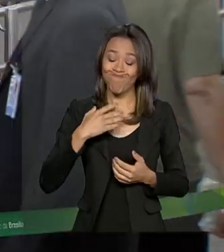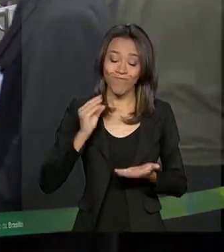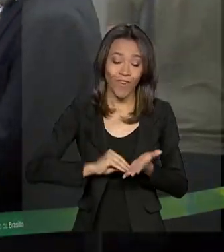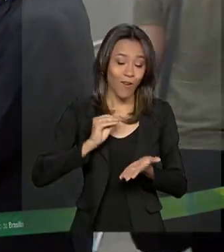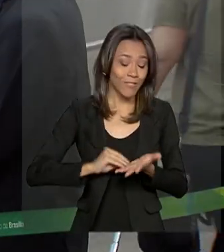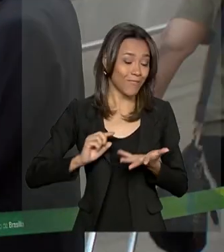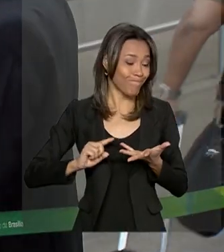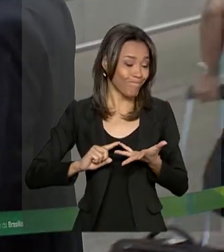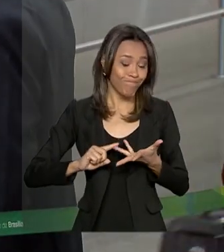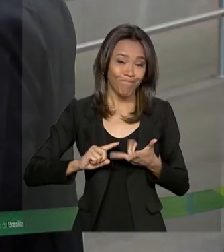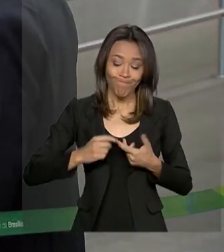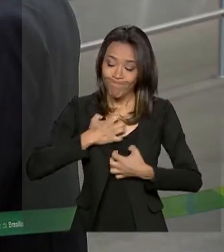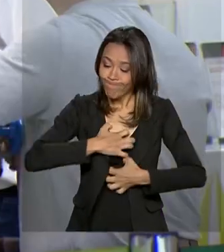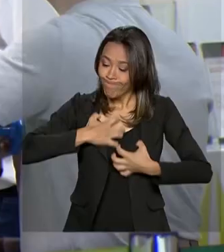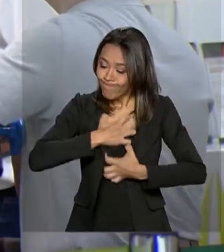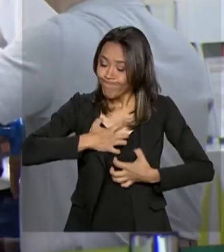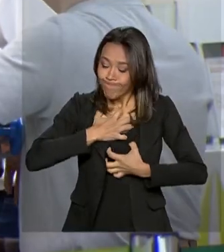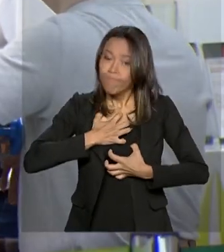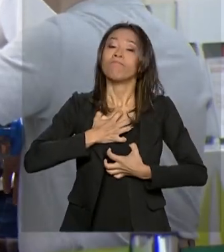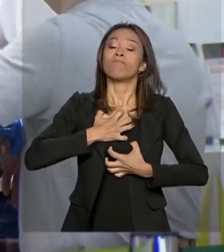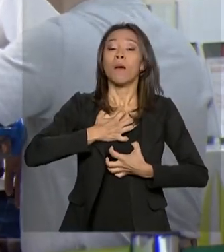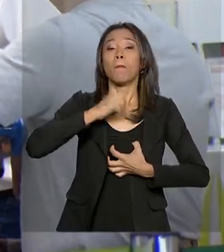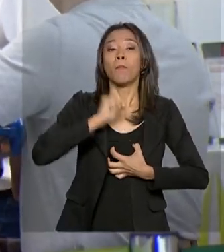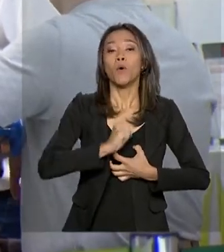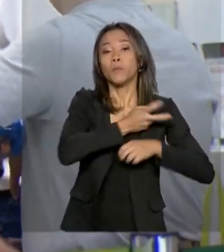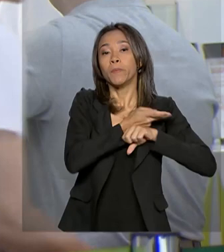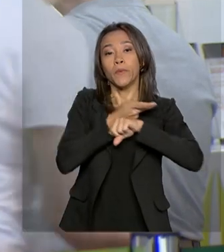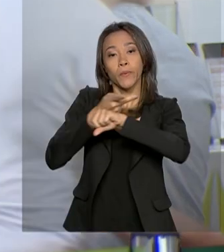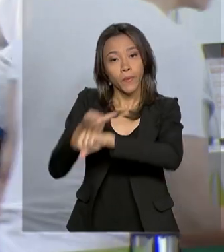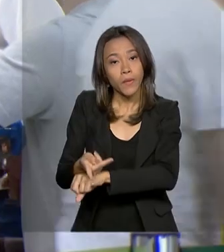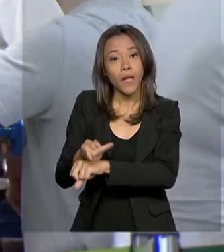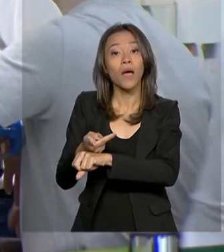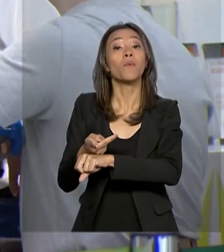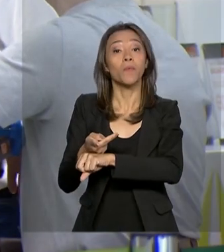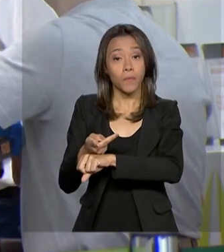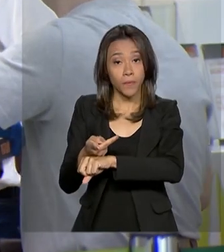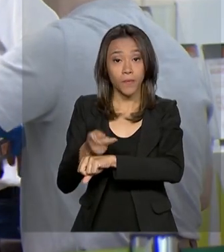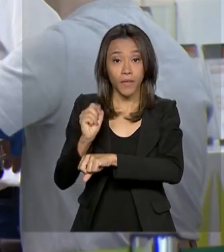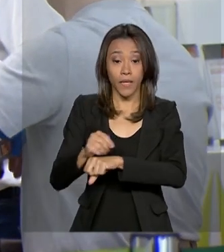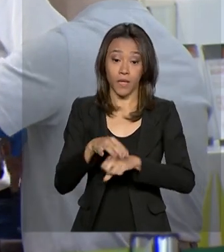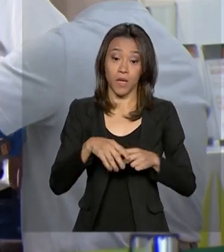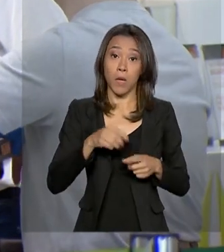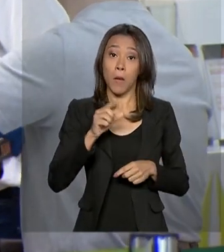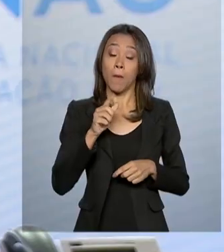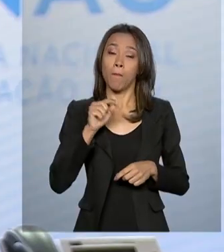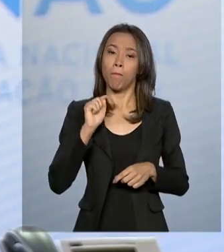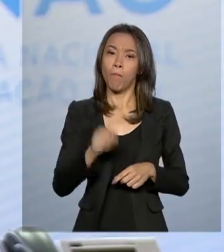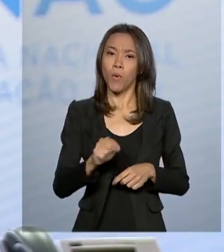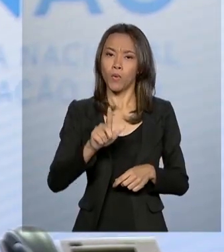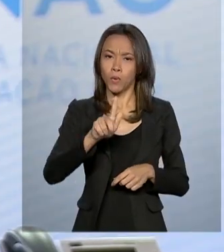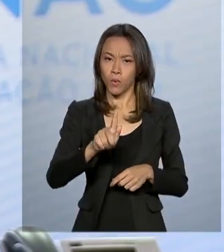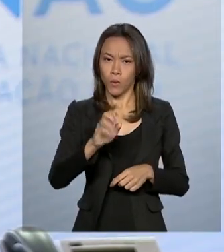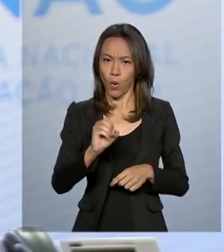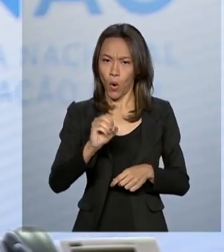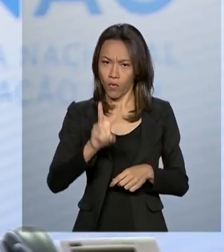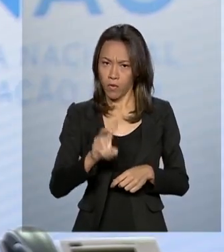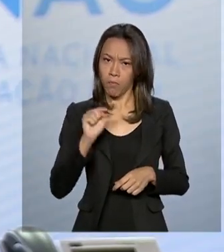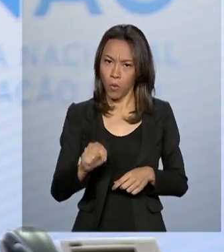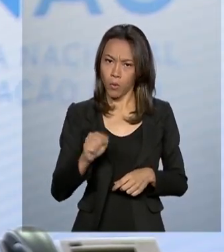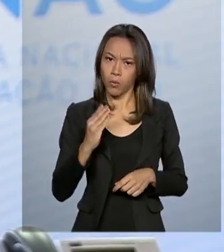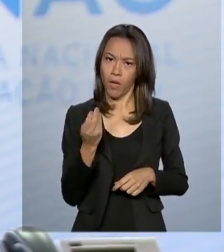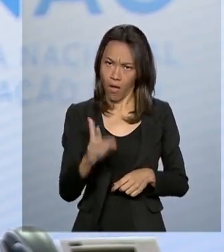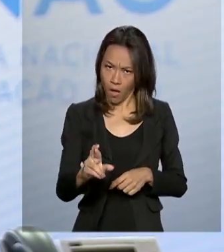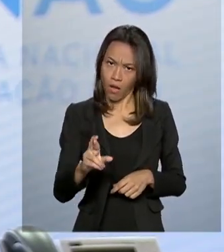permanecendo essa insatisfação, ele pode recorrer ao consumidor.gov.br para resolver a sua situação